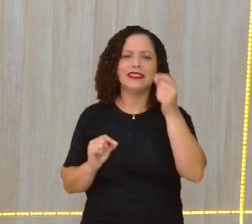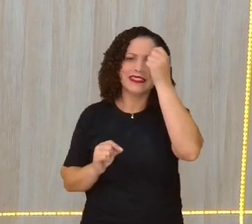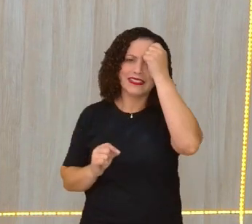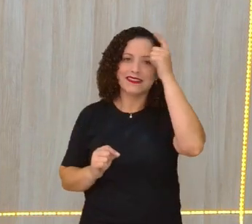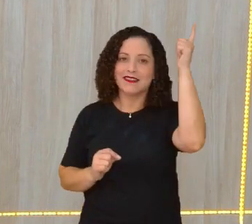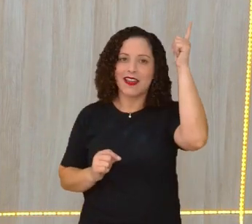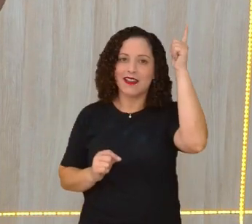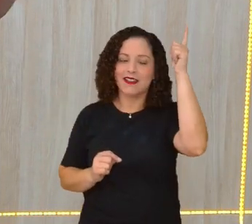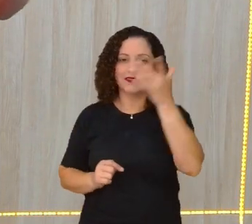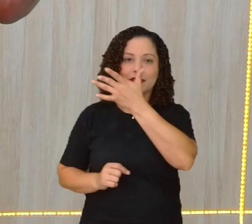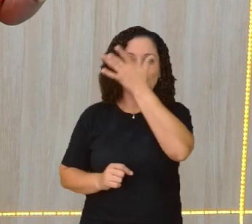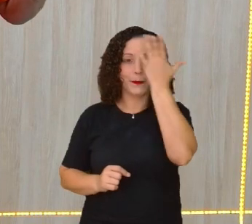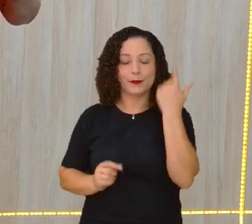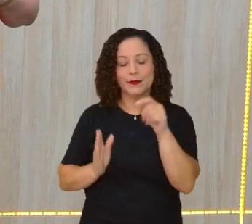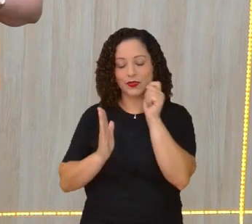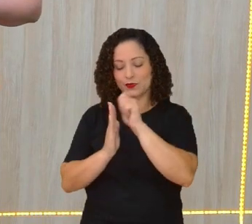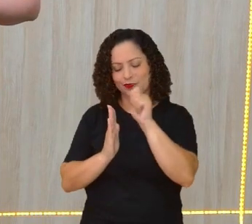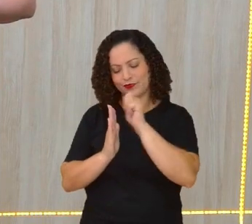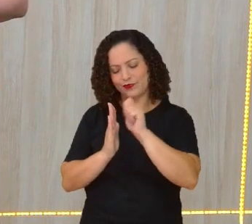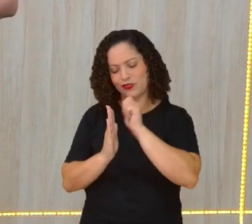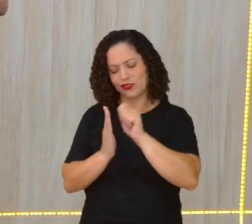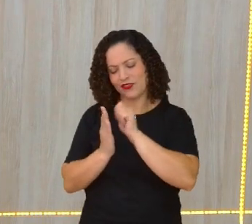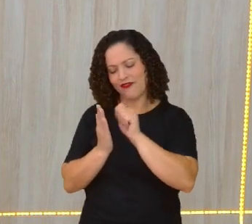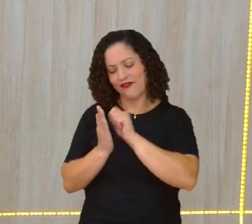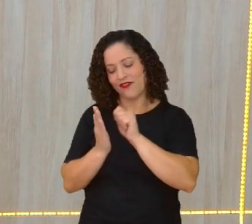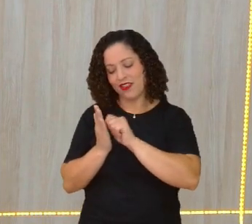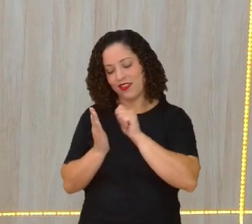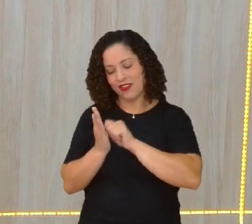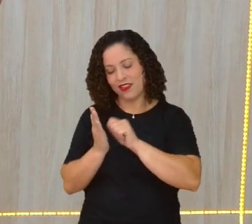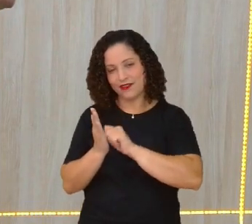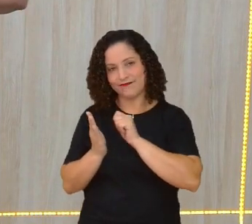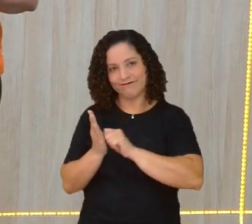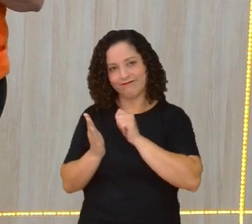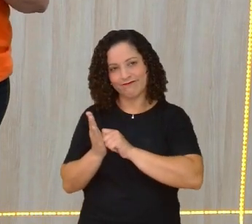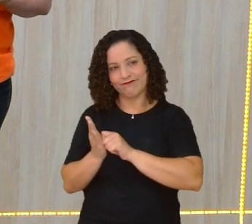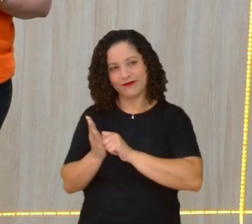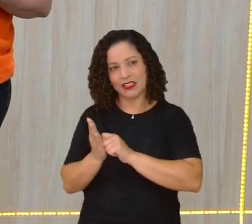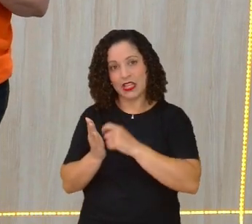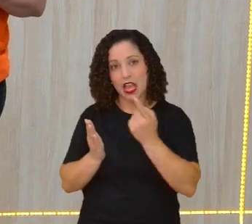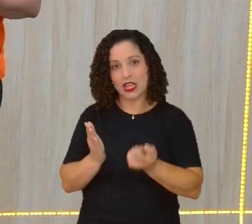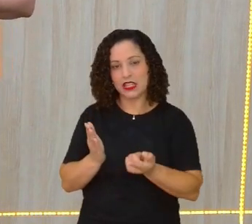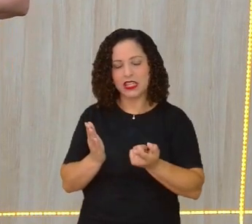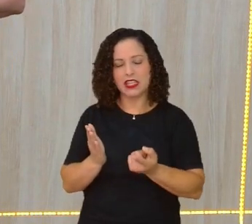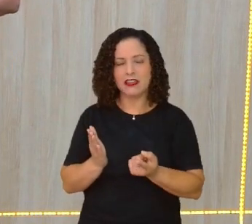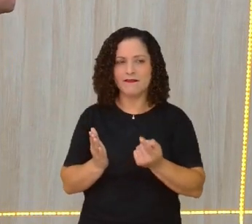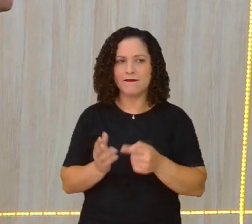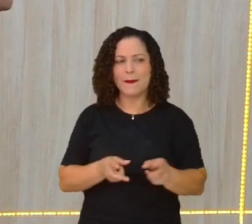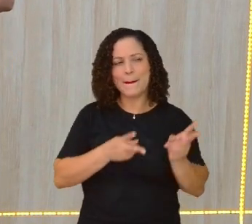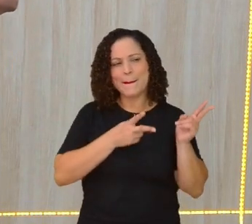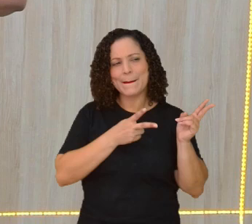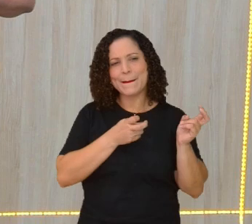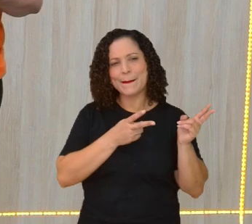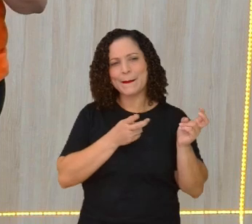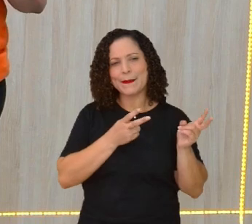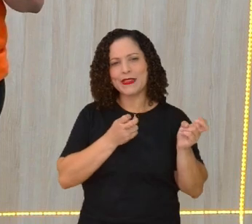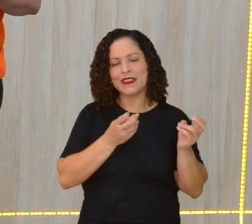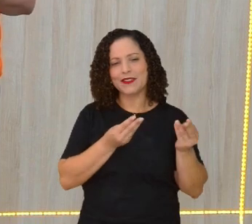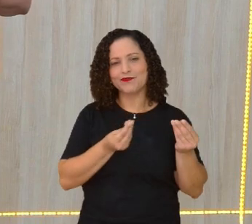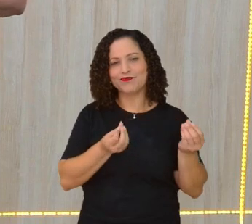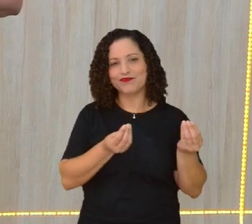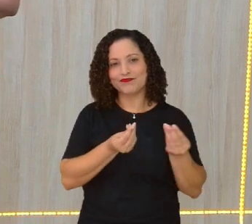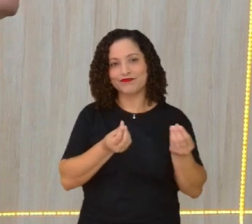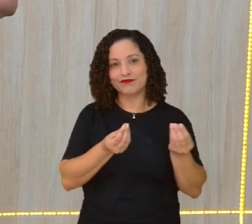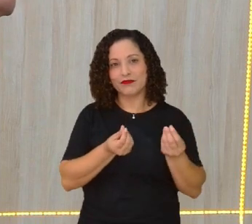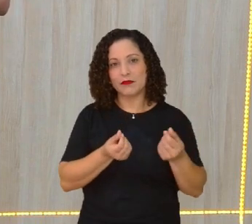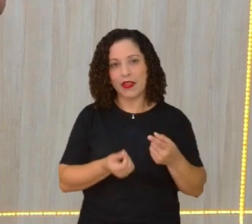de alguém que estava escrevendo, não é? Algo, e aí ouvia, não é? E aí, uma